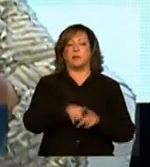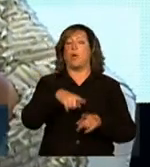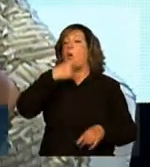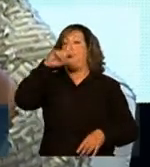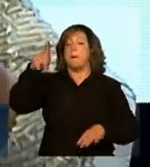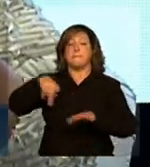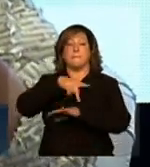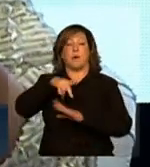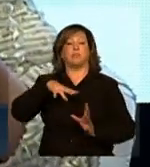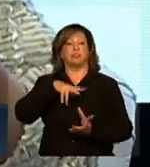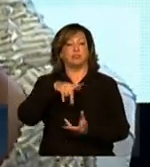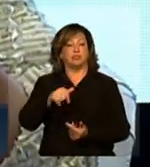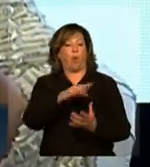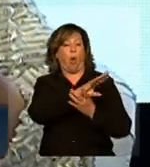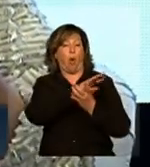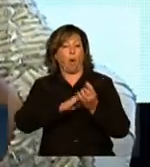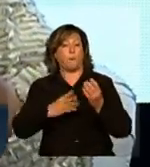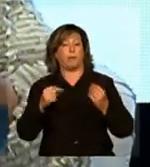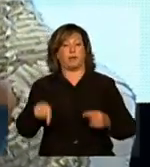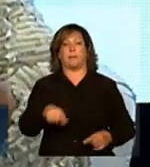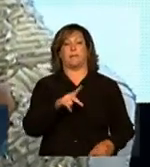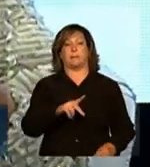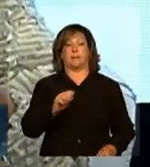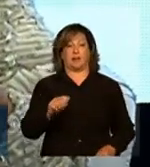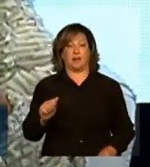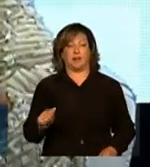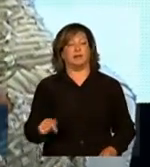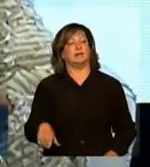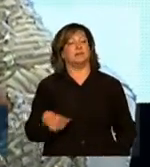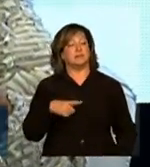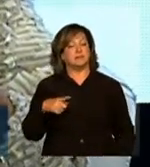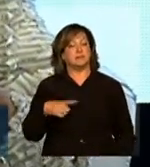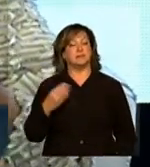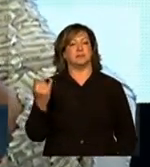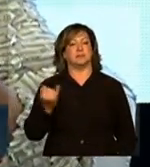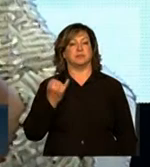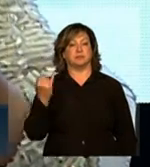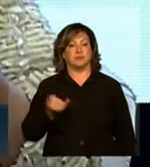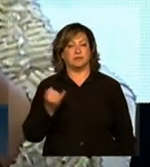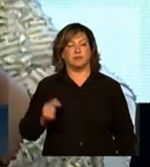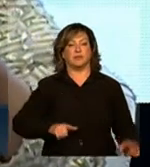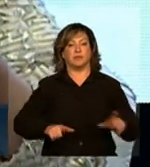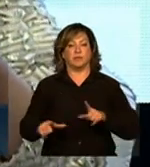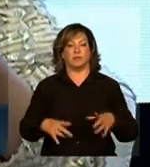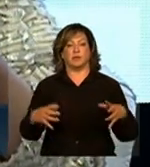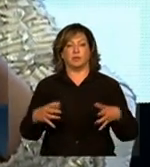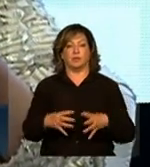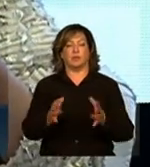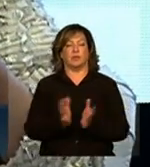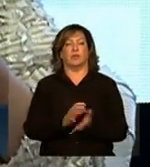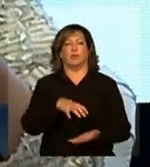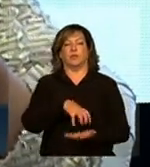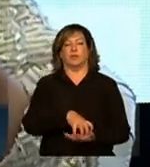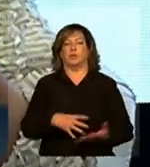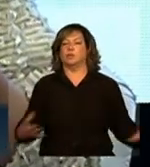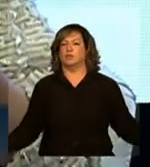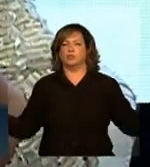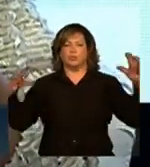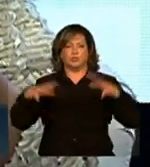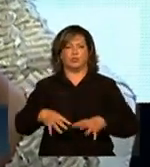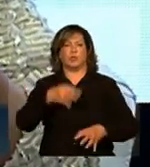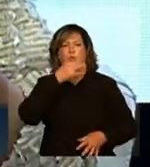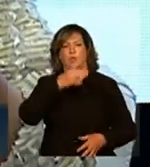mundo. Mas, então, acho que ele tem esse mérito, que é um mérito dessa construção coletiva, desse